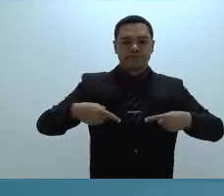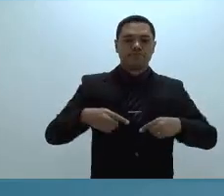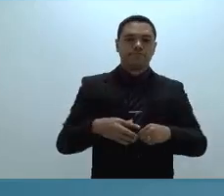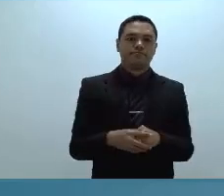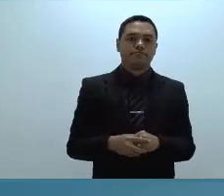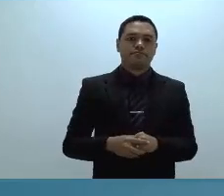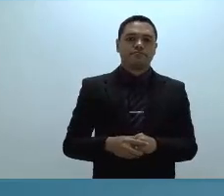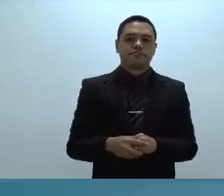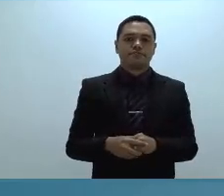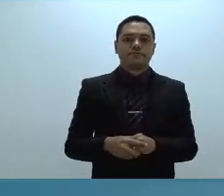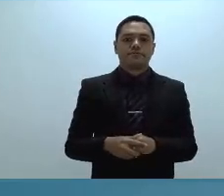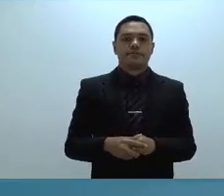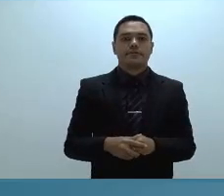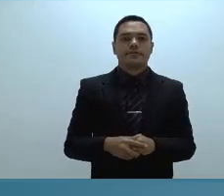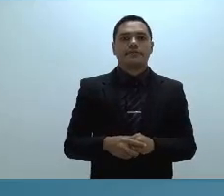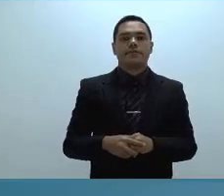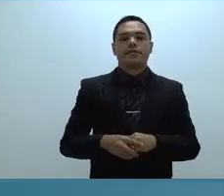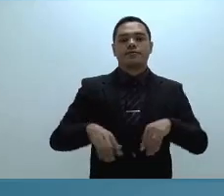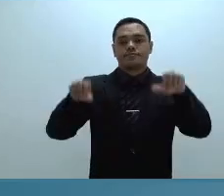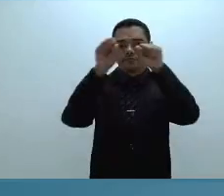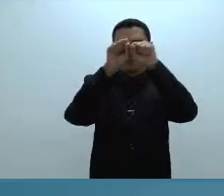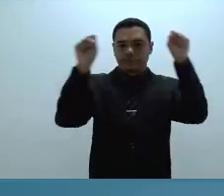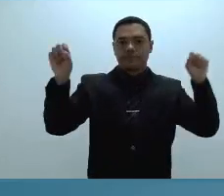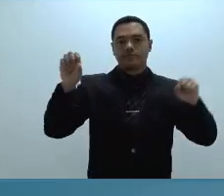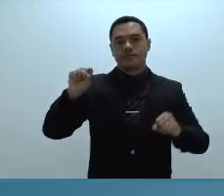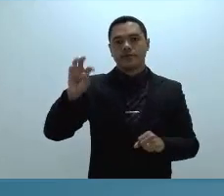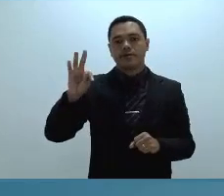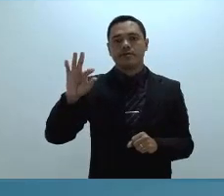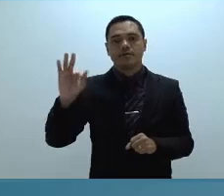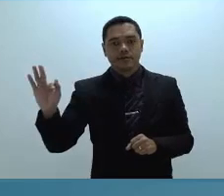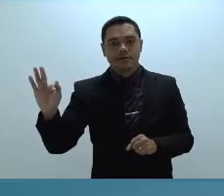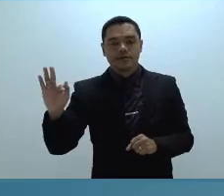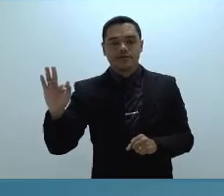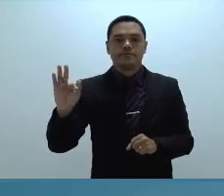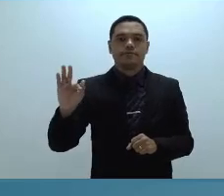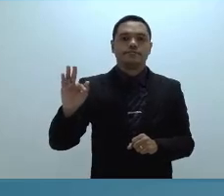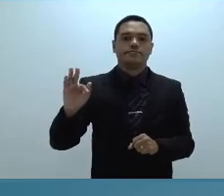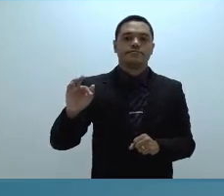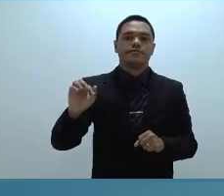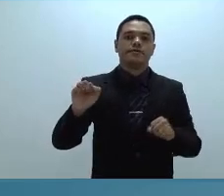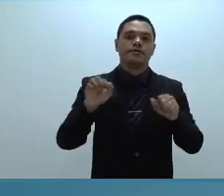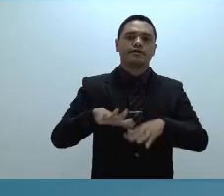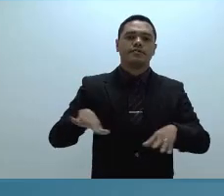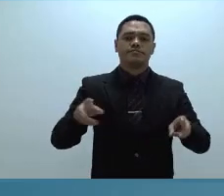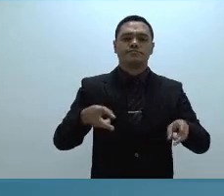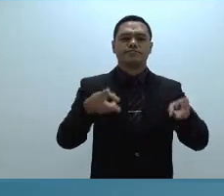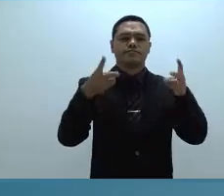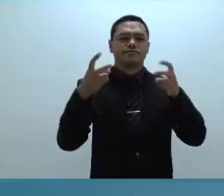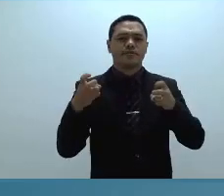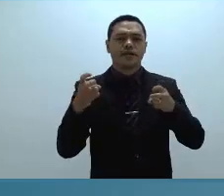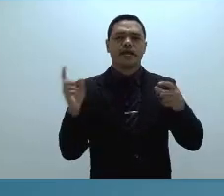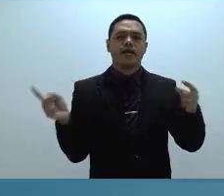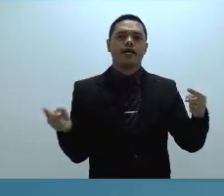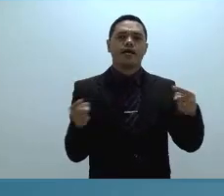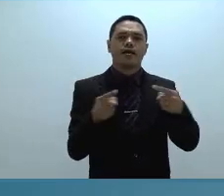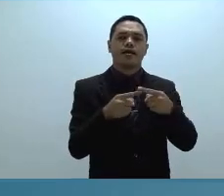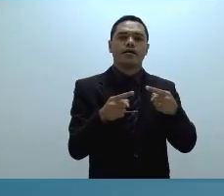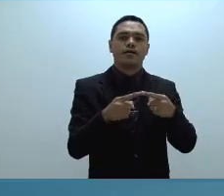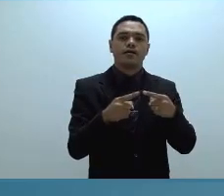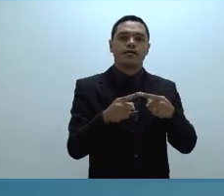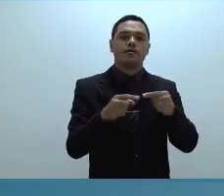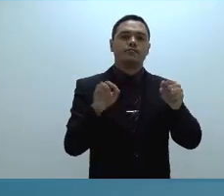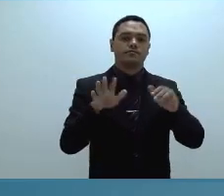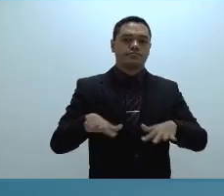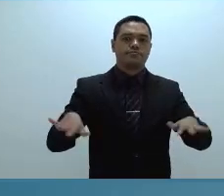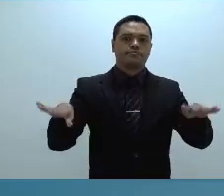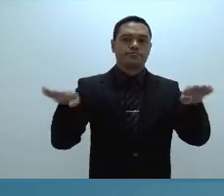No âmbito do Superior Tribunal de Justiça, é perceptível o entendimento preponderante aplicável em casos semelhantes ao